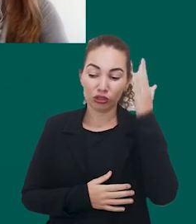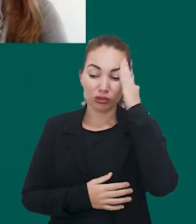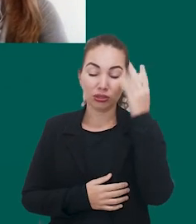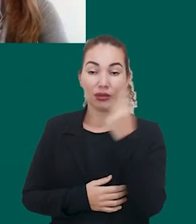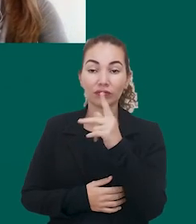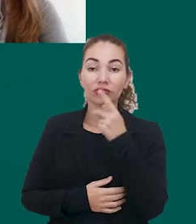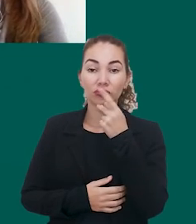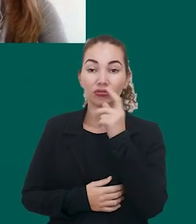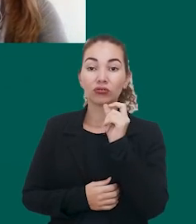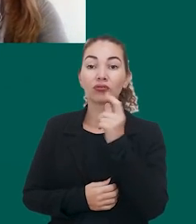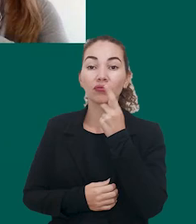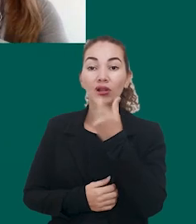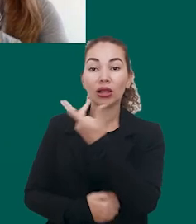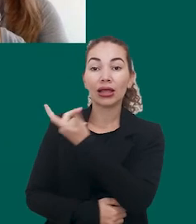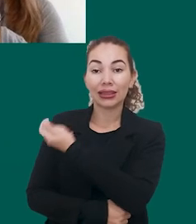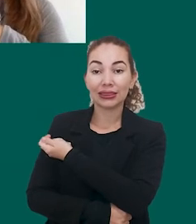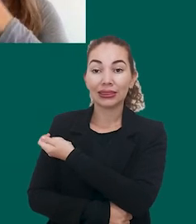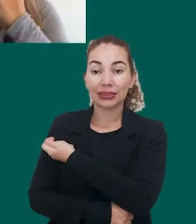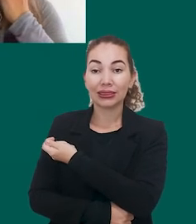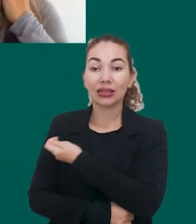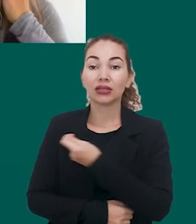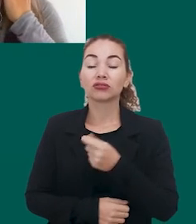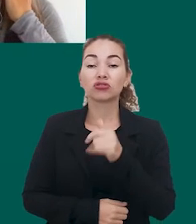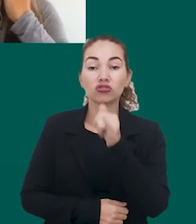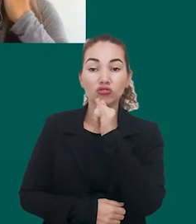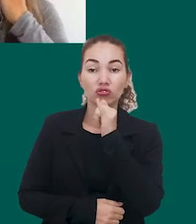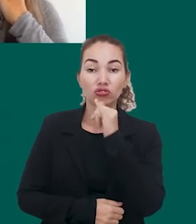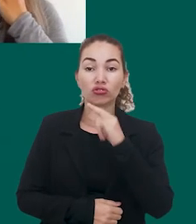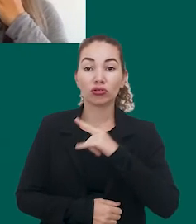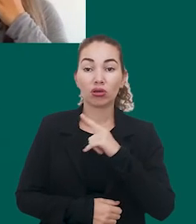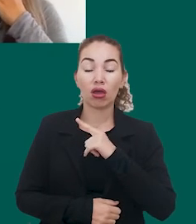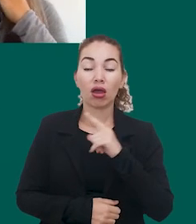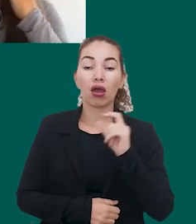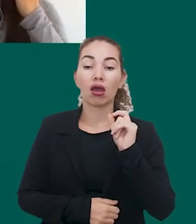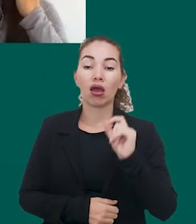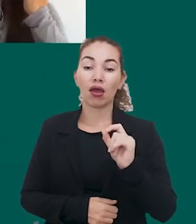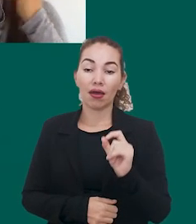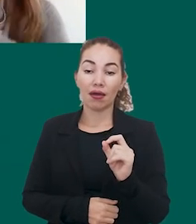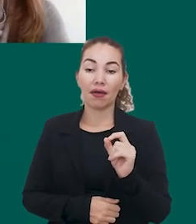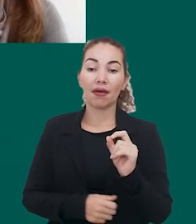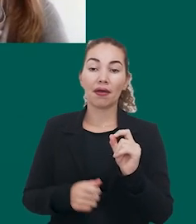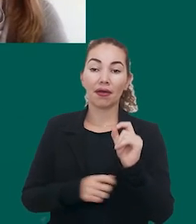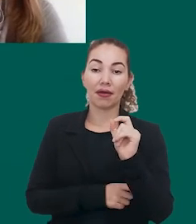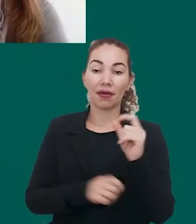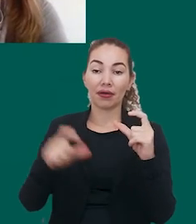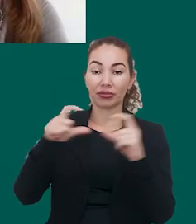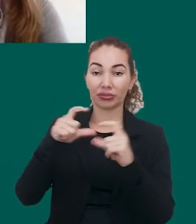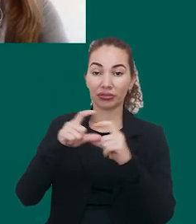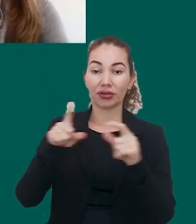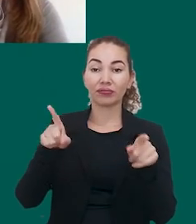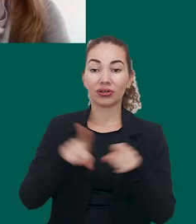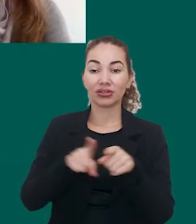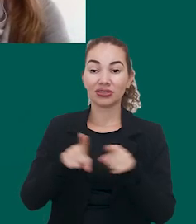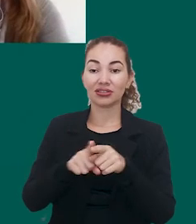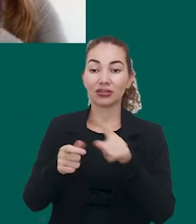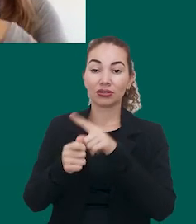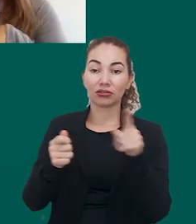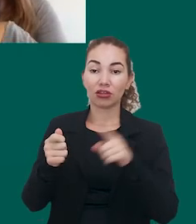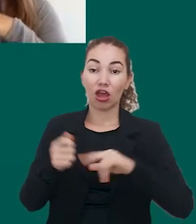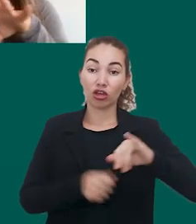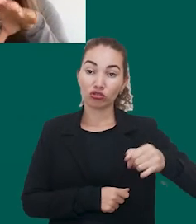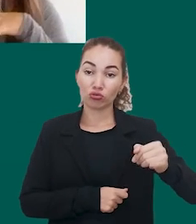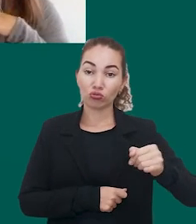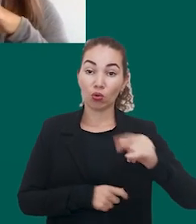tu comentou das vacinas, né, dos testes ali que tem na Pfizer, e acho que na Johnson & Johnson também com gestantes, mas eu vi que